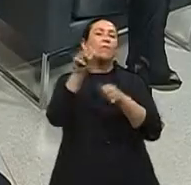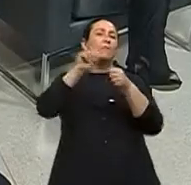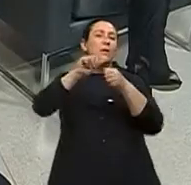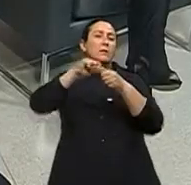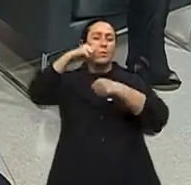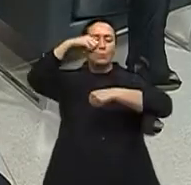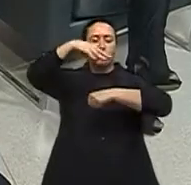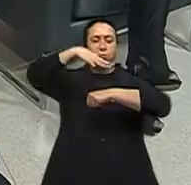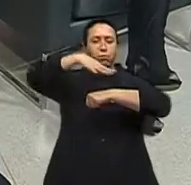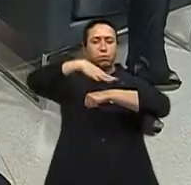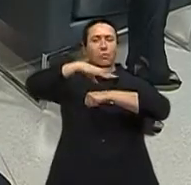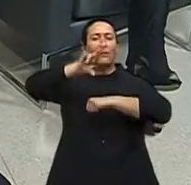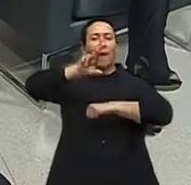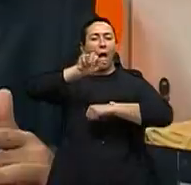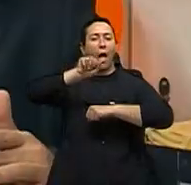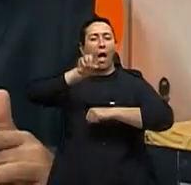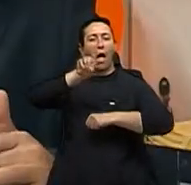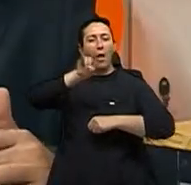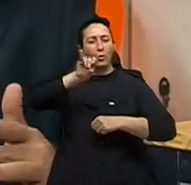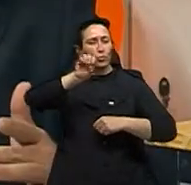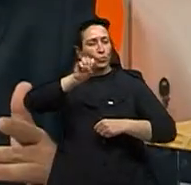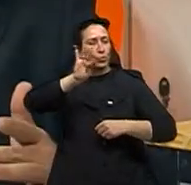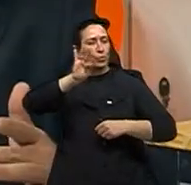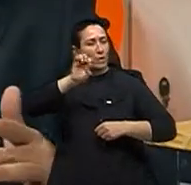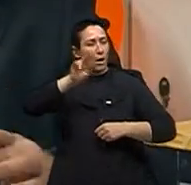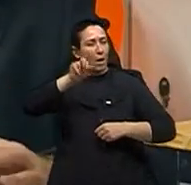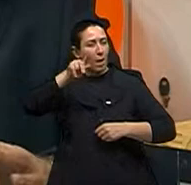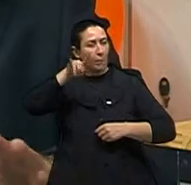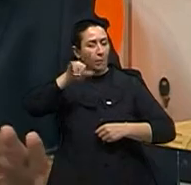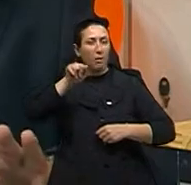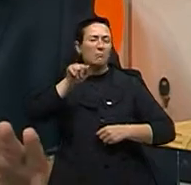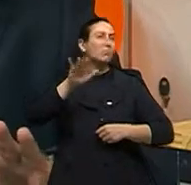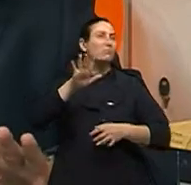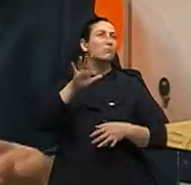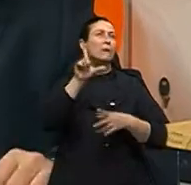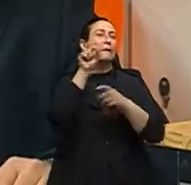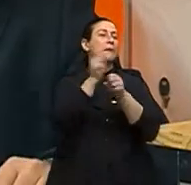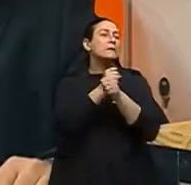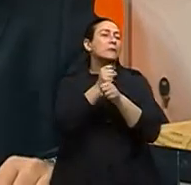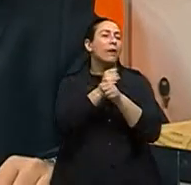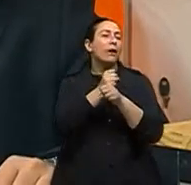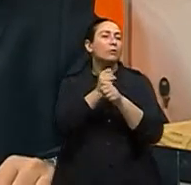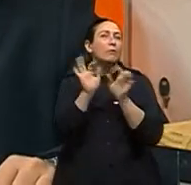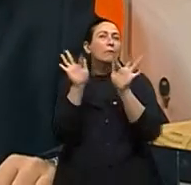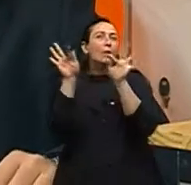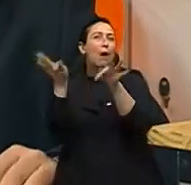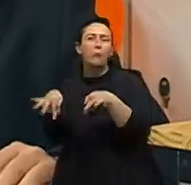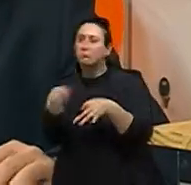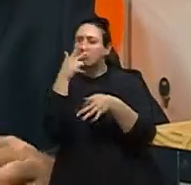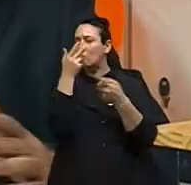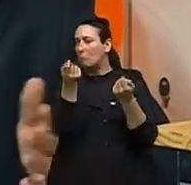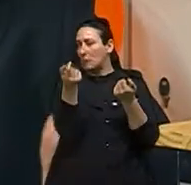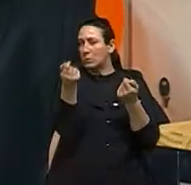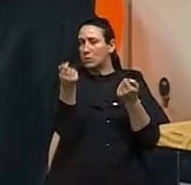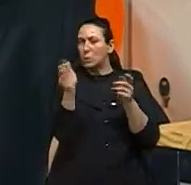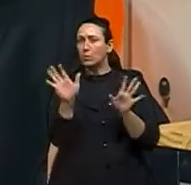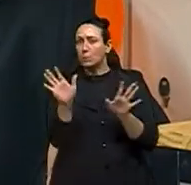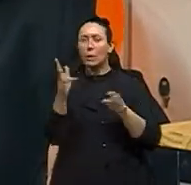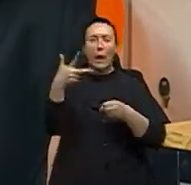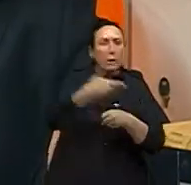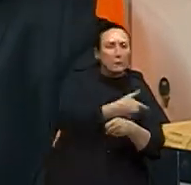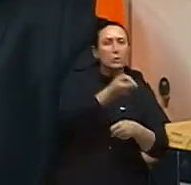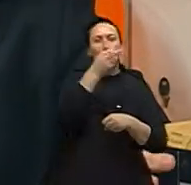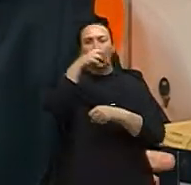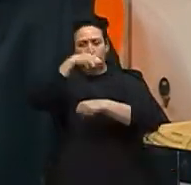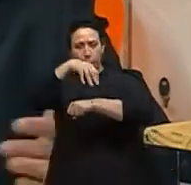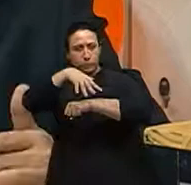tá os resultados do tratamento ao final de 10 anos eles são parecidos tá e a decisão